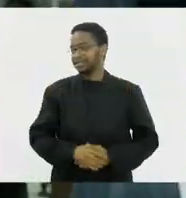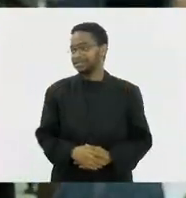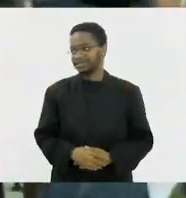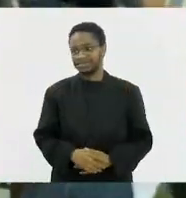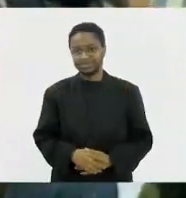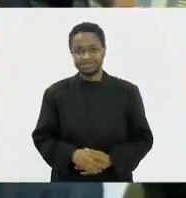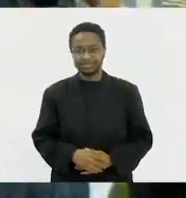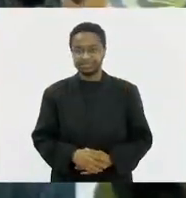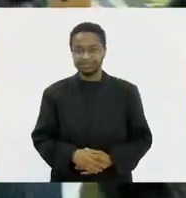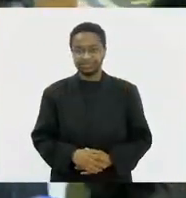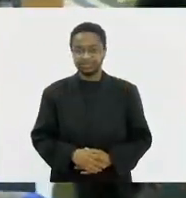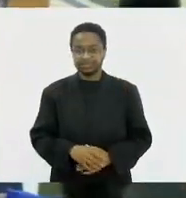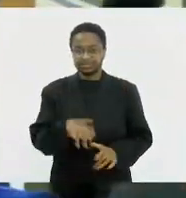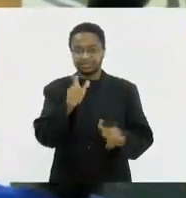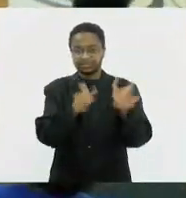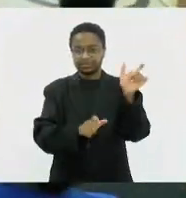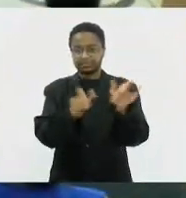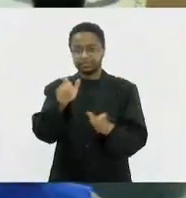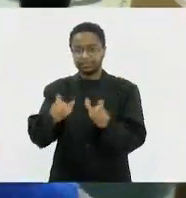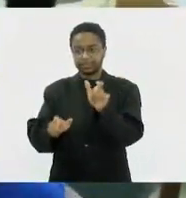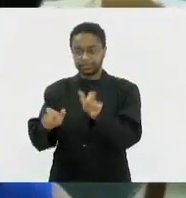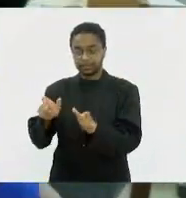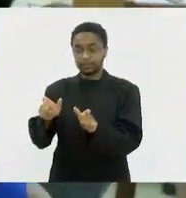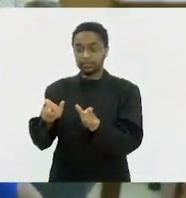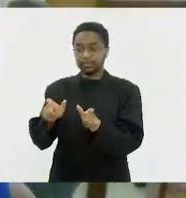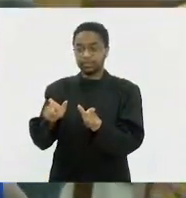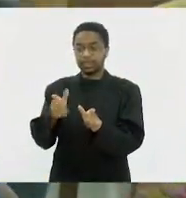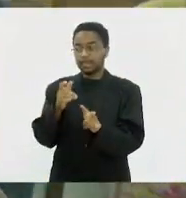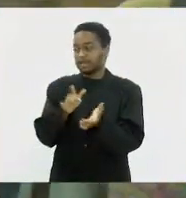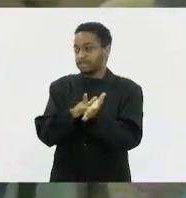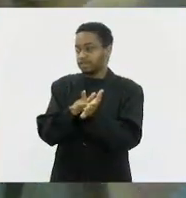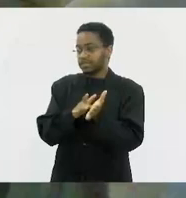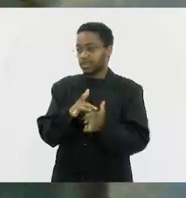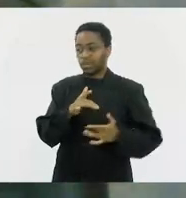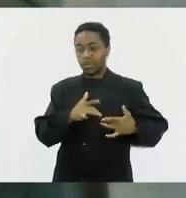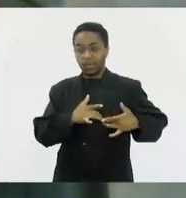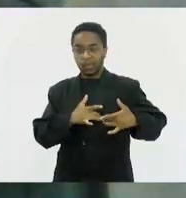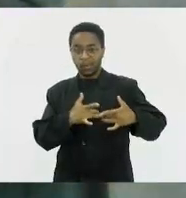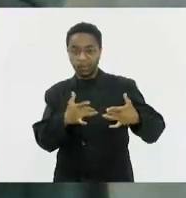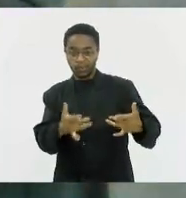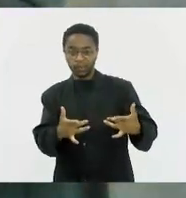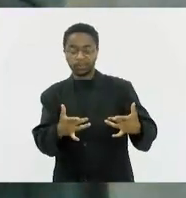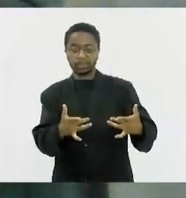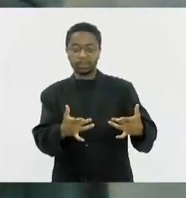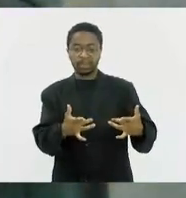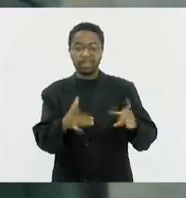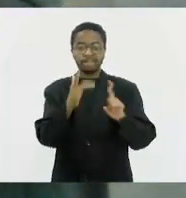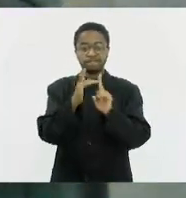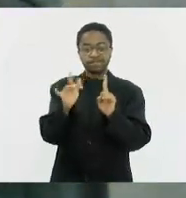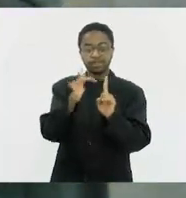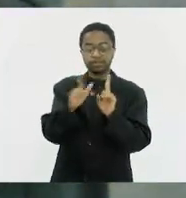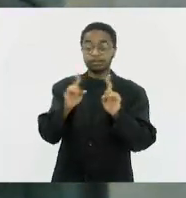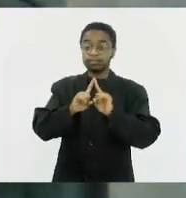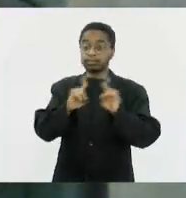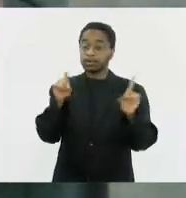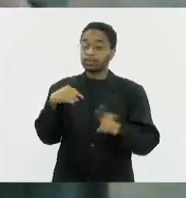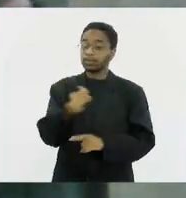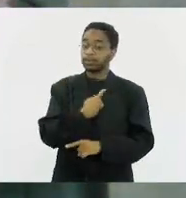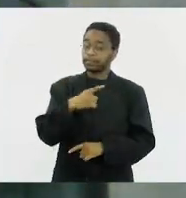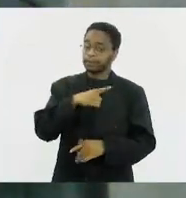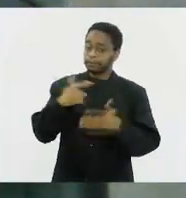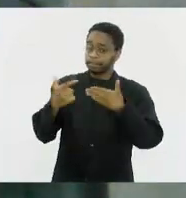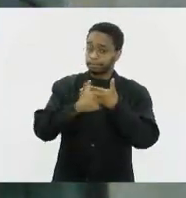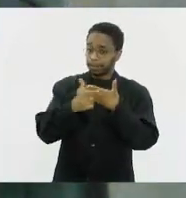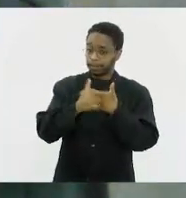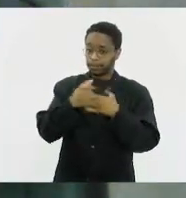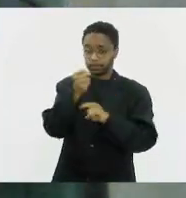As pessoas se fazem de coitadinhas, se fazem de vítima. Nós temos papéis sociais,